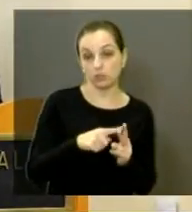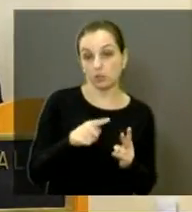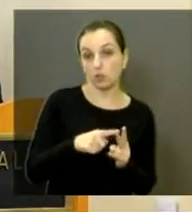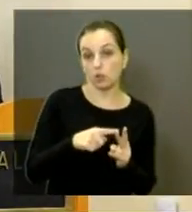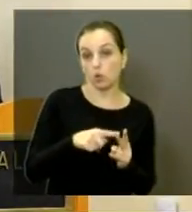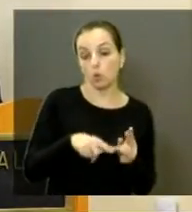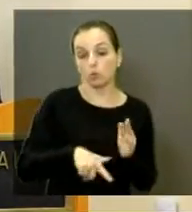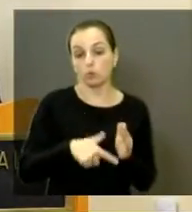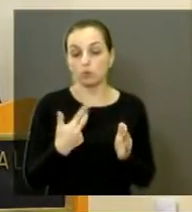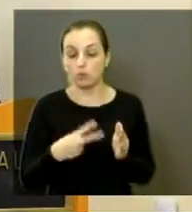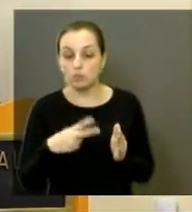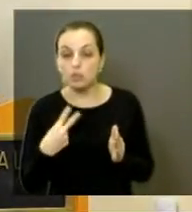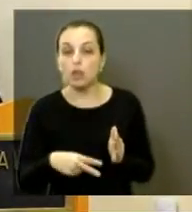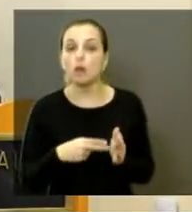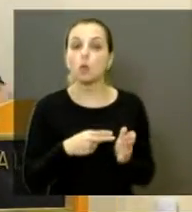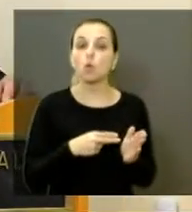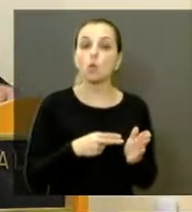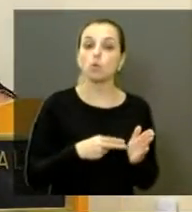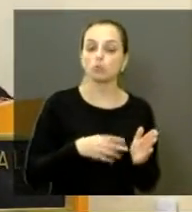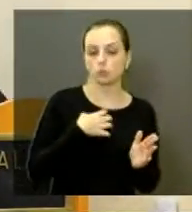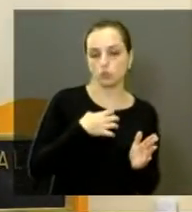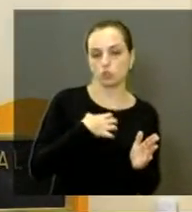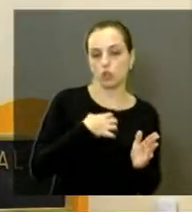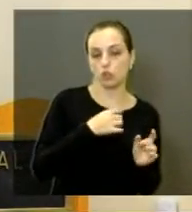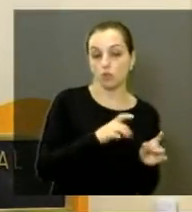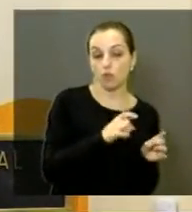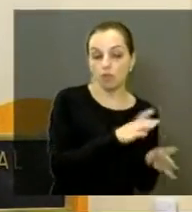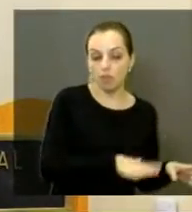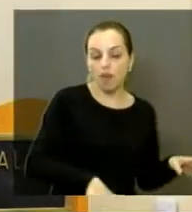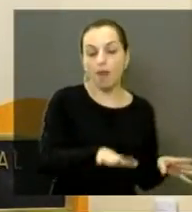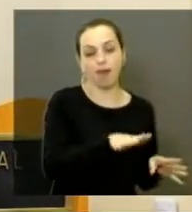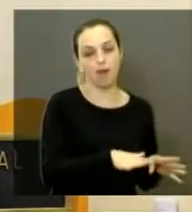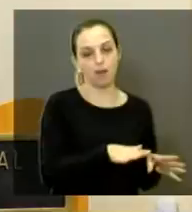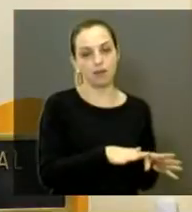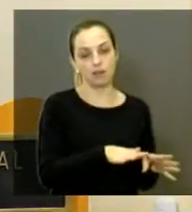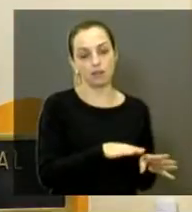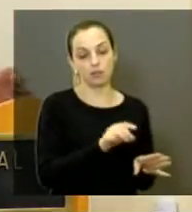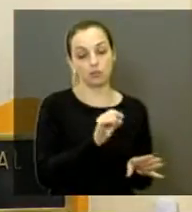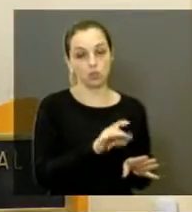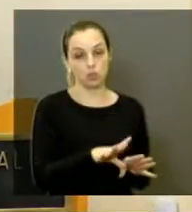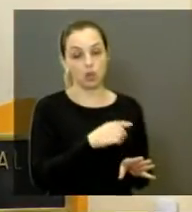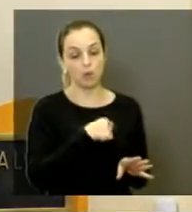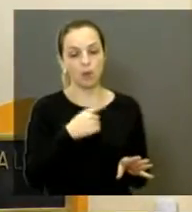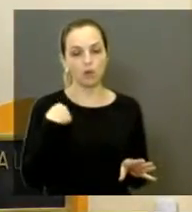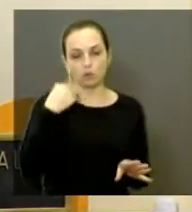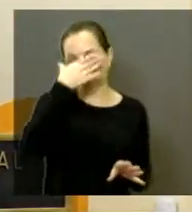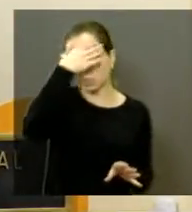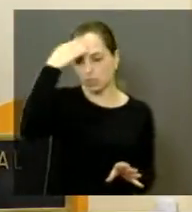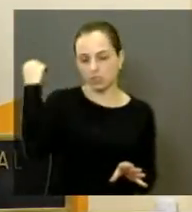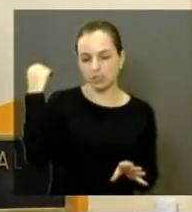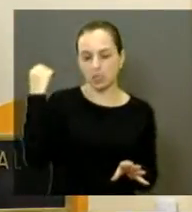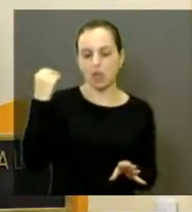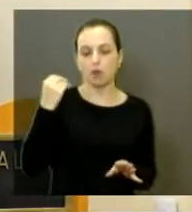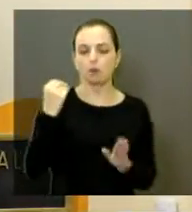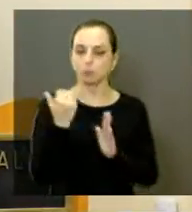vender o prédio lá. Então, é só para a gente não esquecer um pouco essa pauta